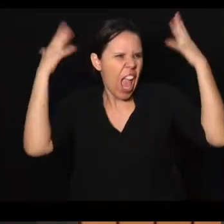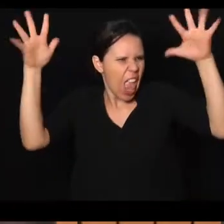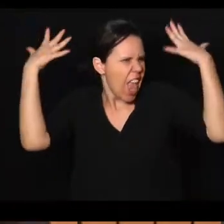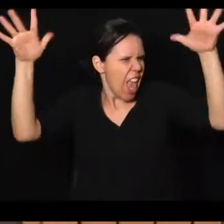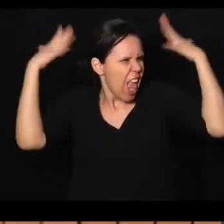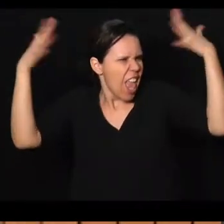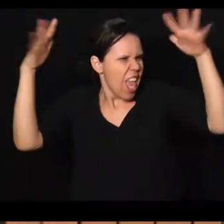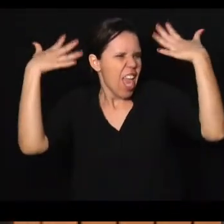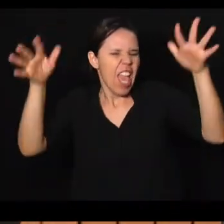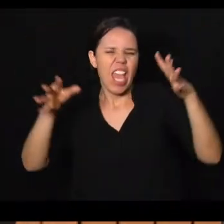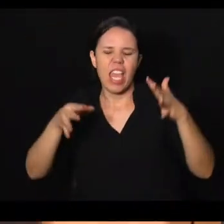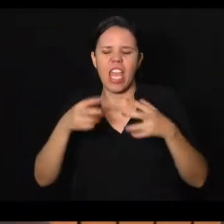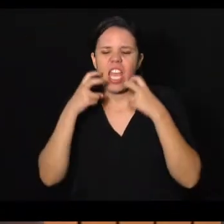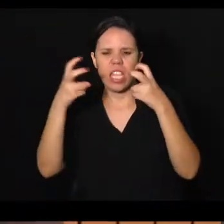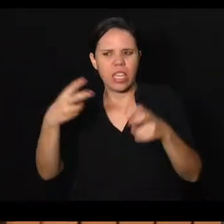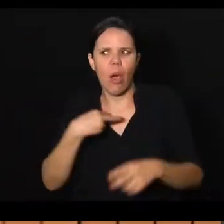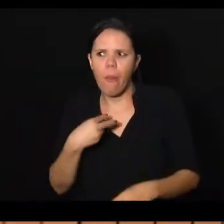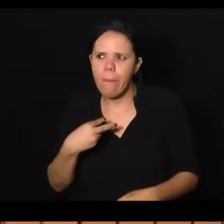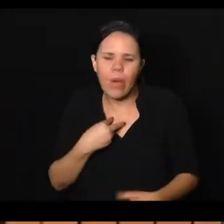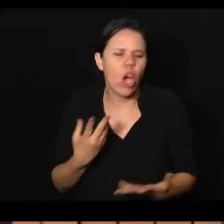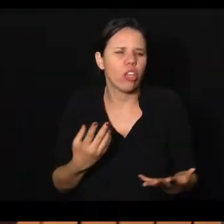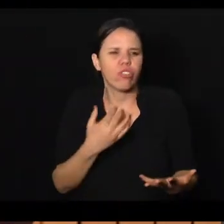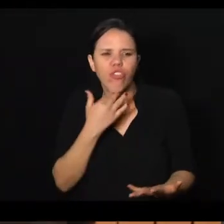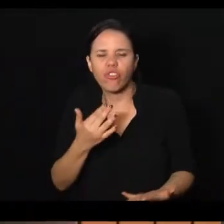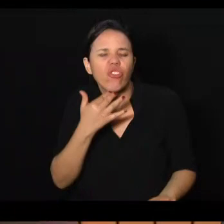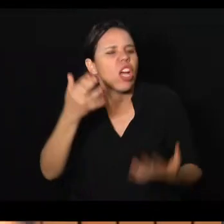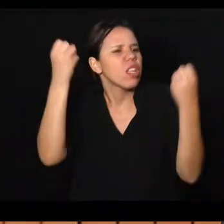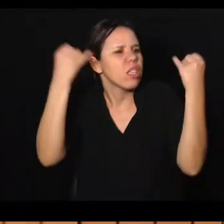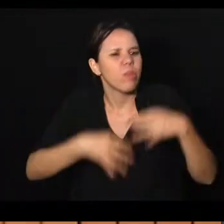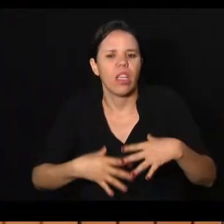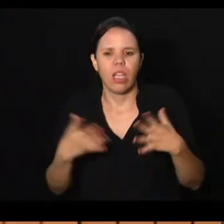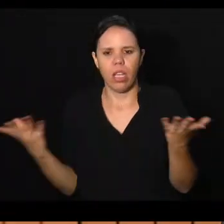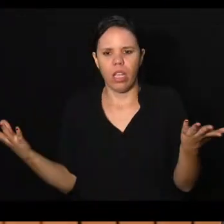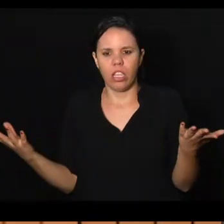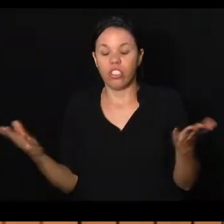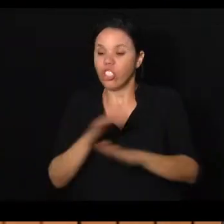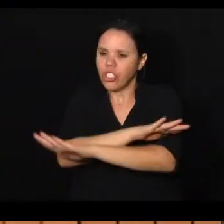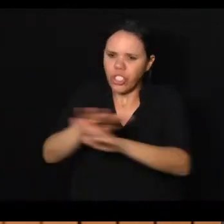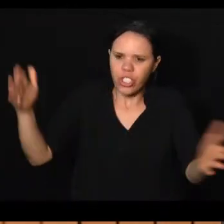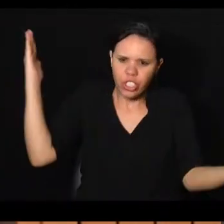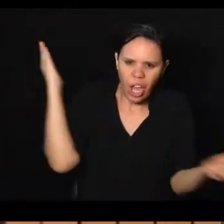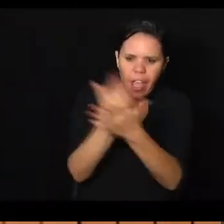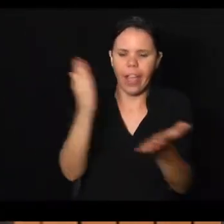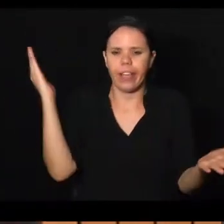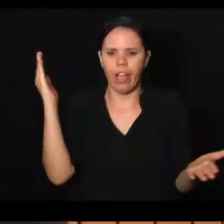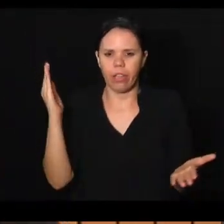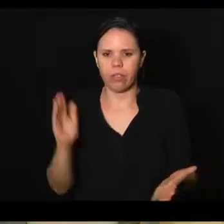justifica, não se minimiza, não se relativiza. Chega!